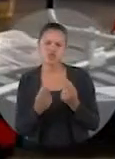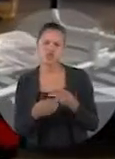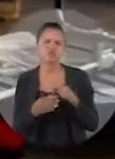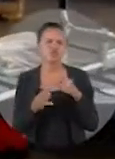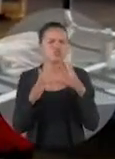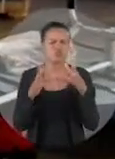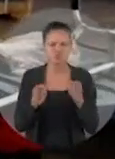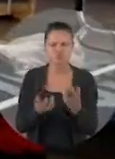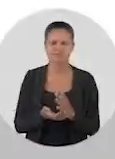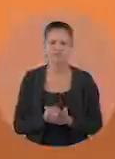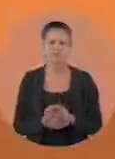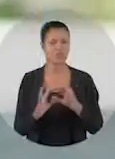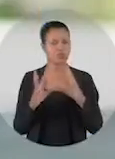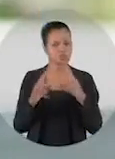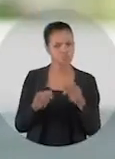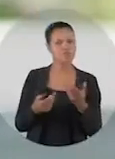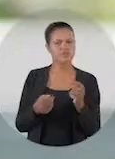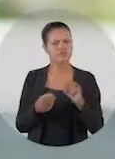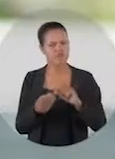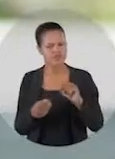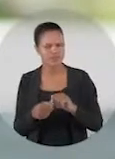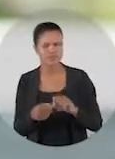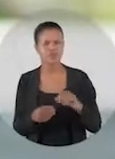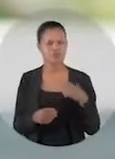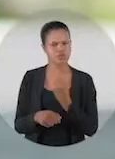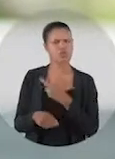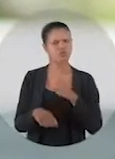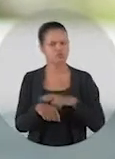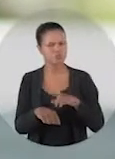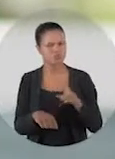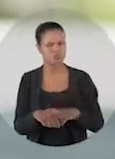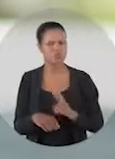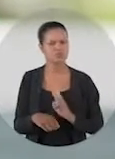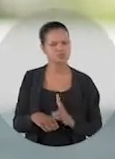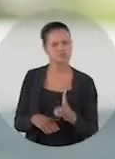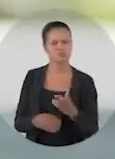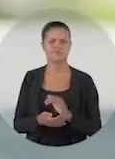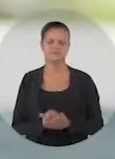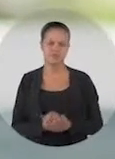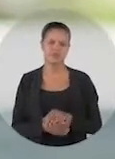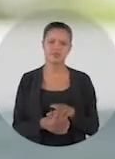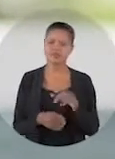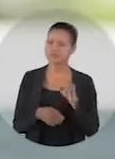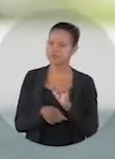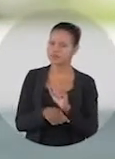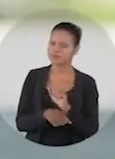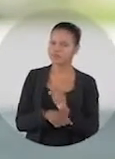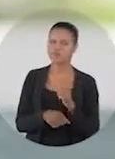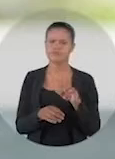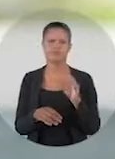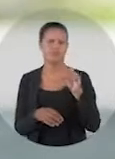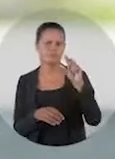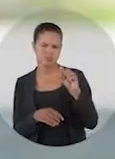e incentivos fiscais. É tudo isso que vai fazer nosso estado andar com suas próprias pernas, dependendo